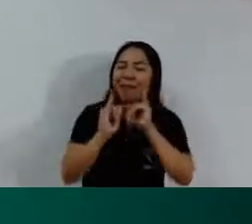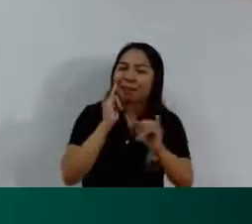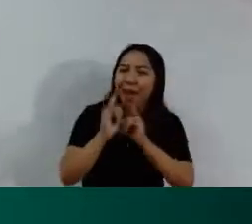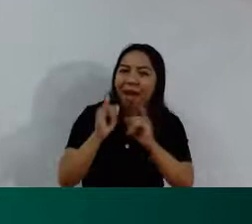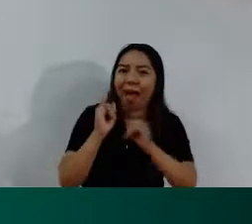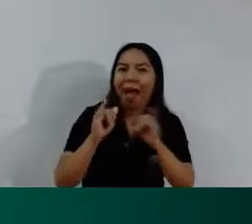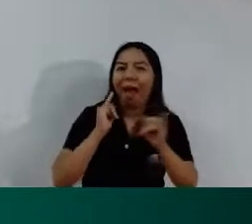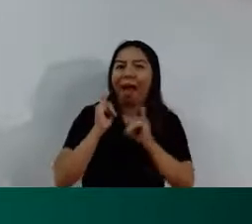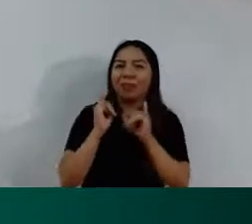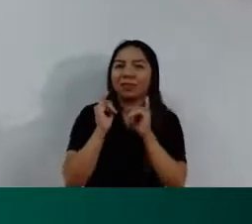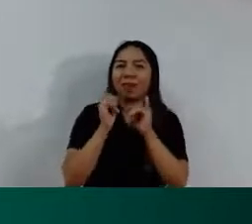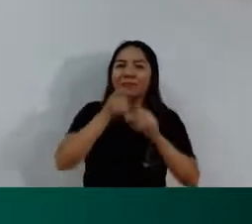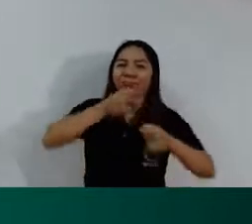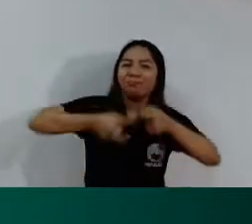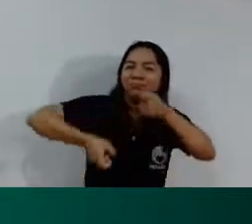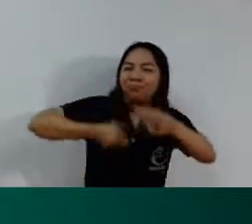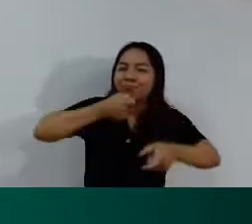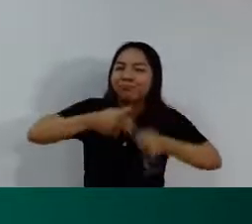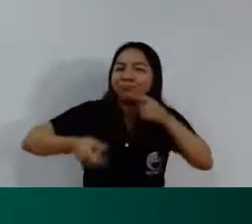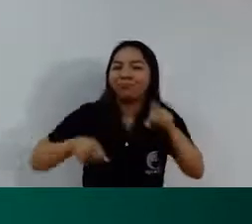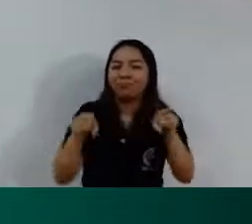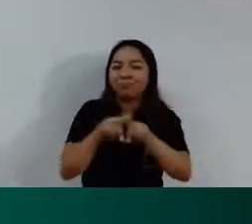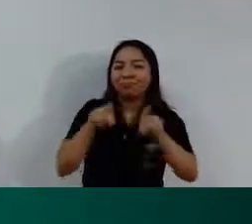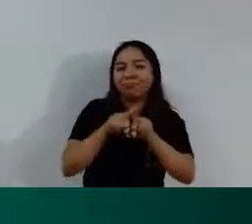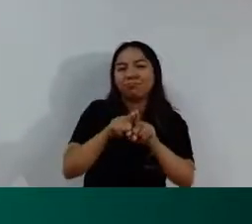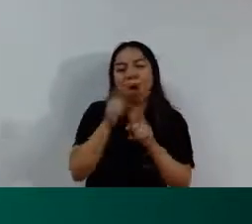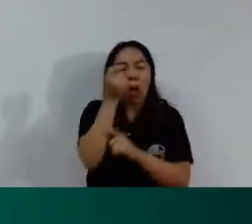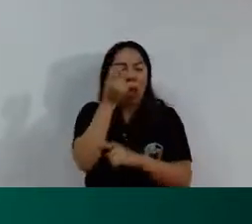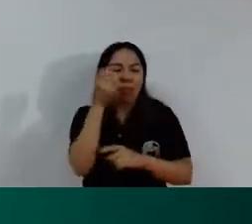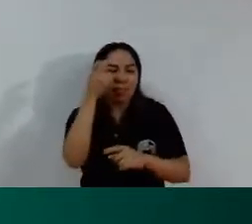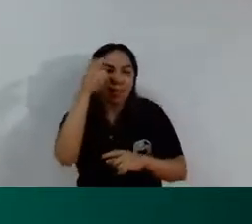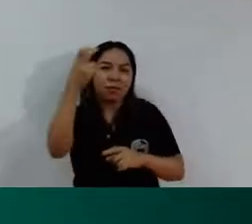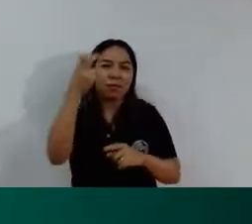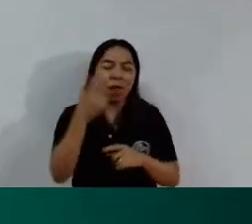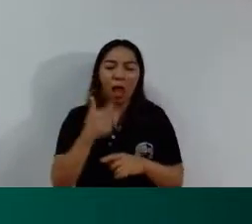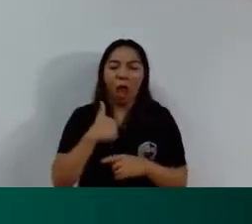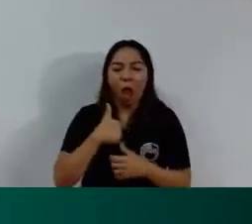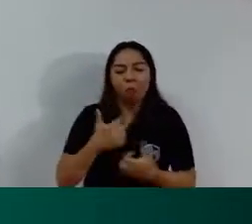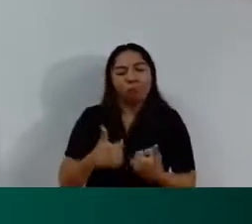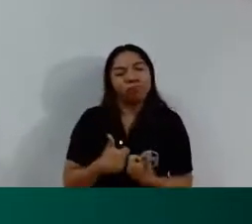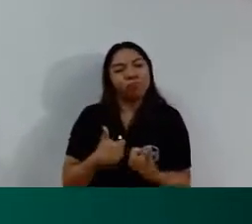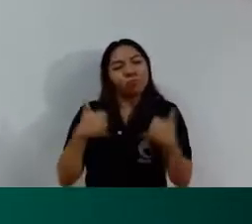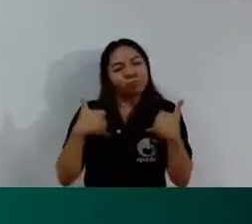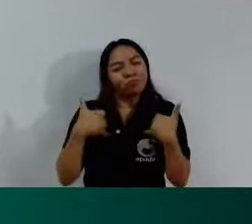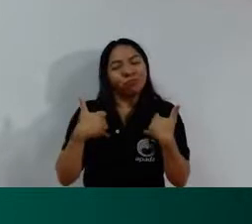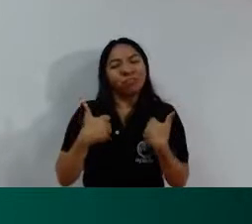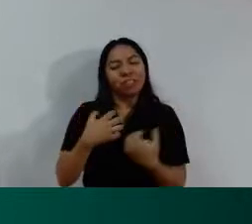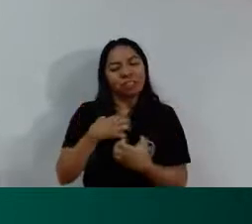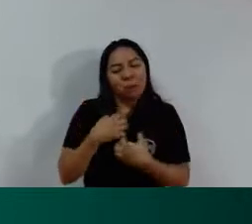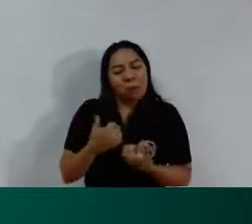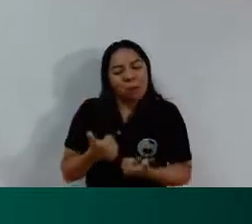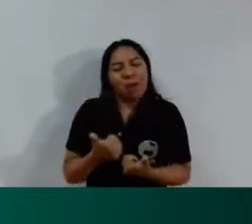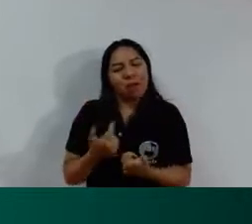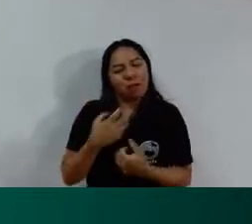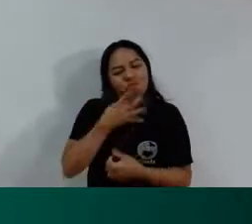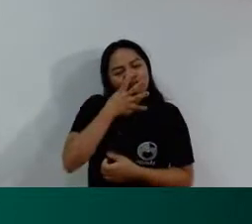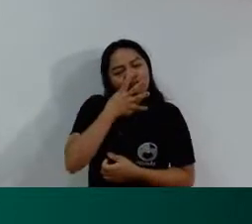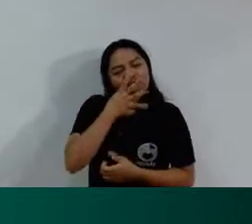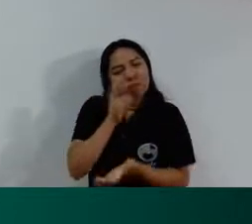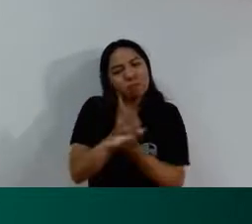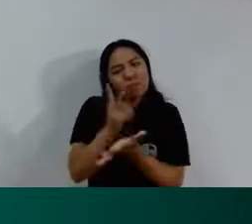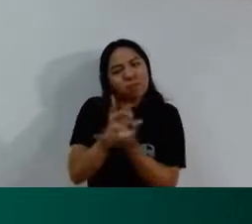com muito humor com muita inteligência e as eu tenho muito orgulho de acompanhar a Luzia acompanhar a carreira